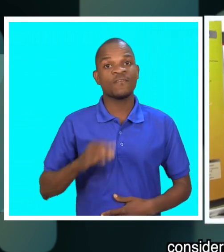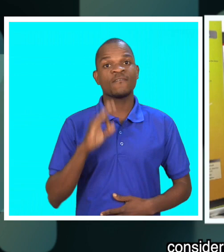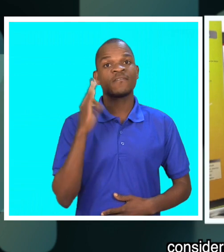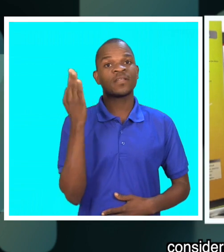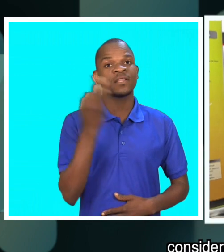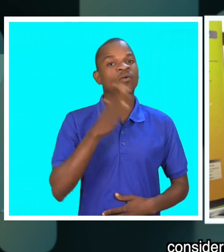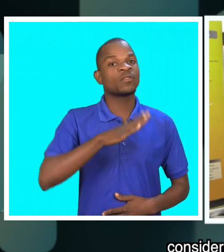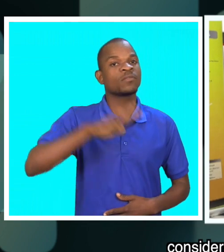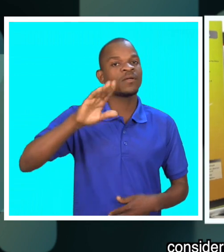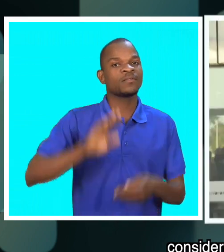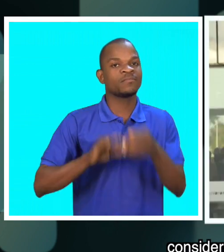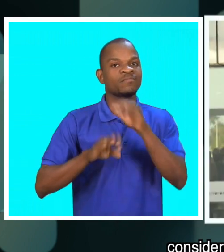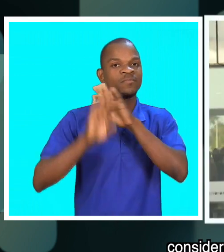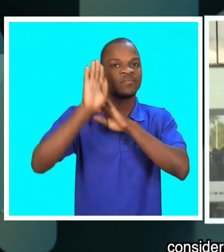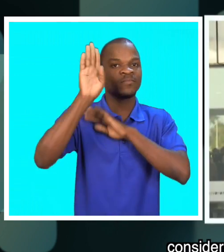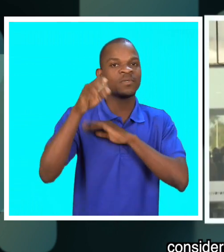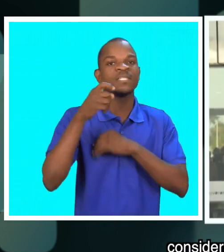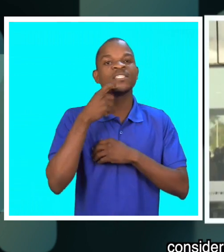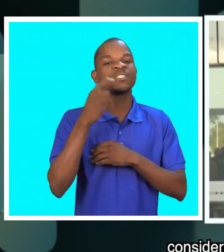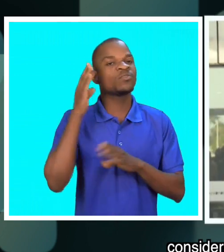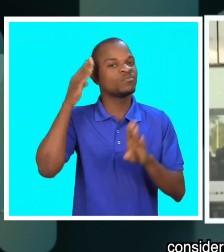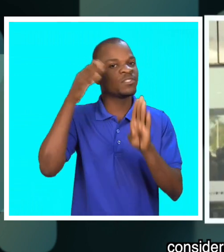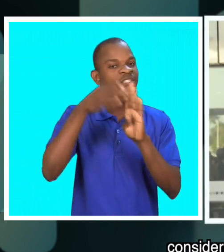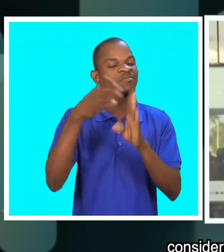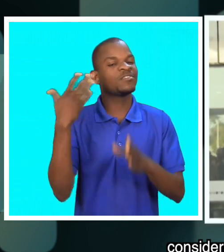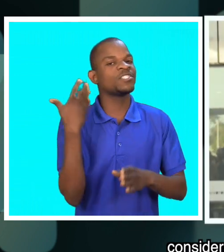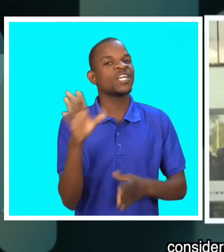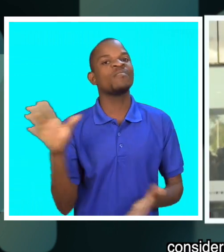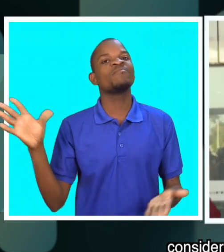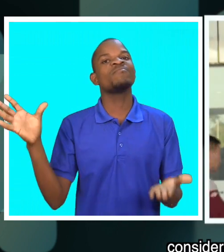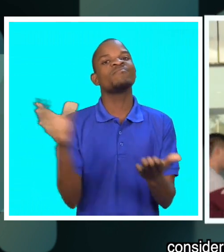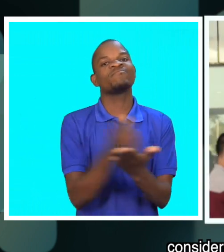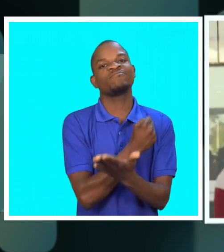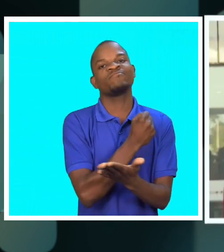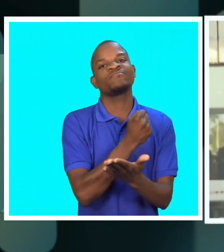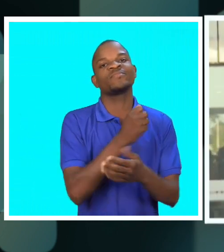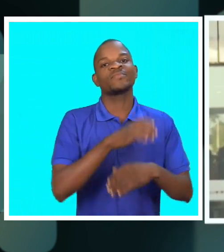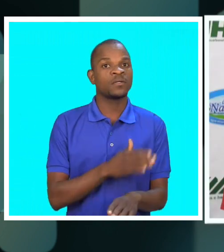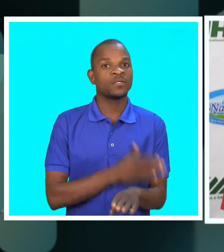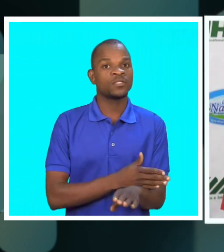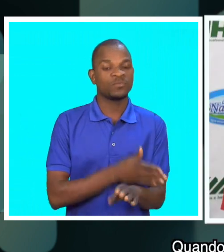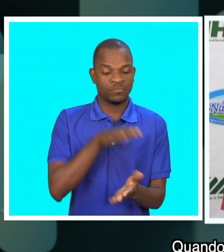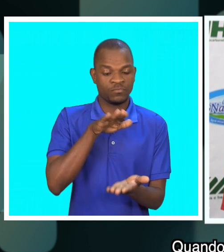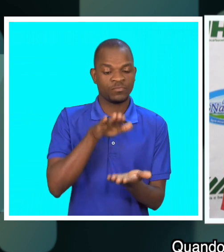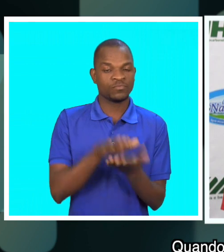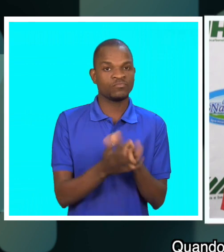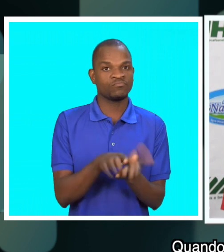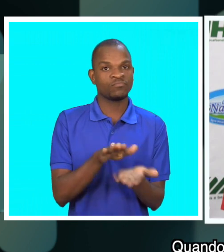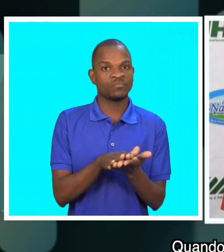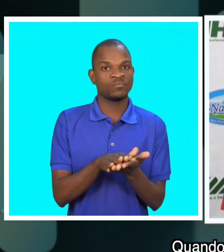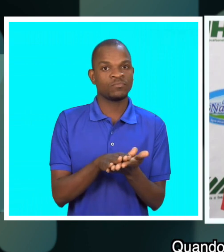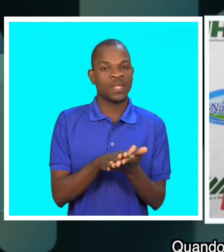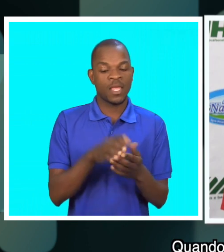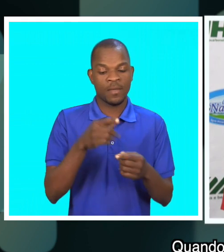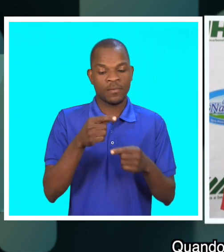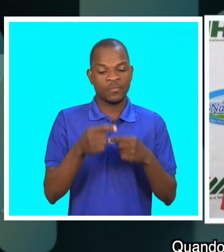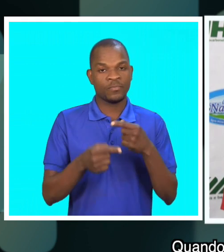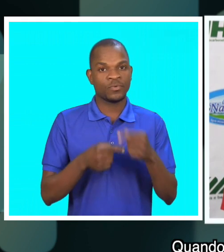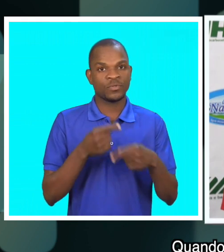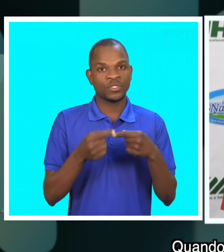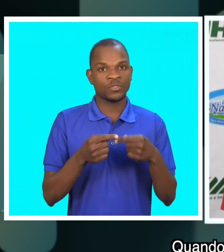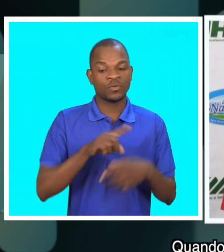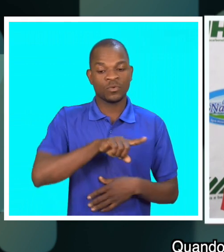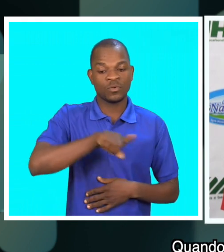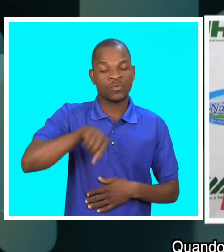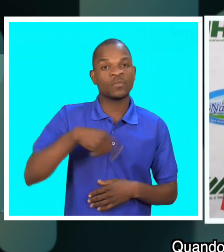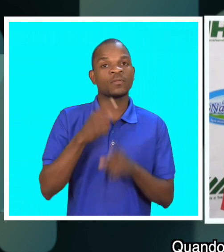considera que os objetivos foram alcançados. Quando desenhamos este